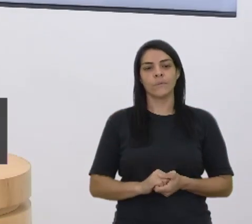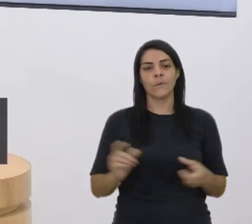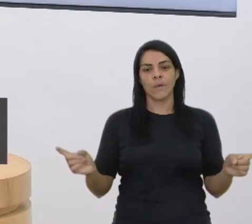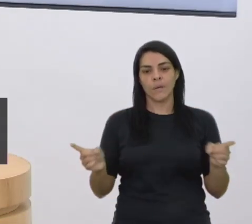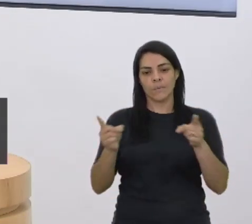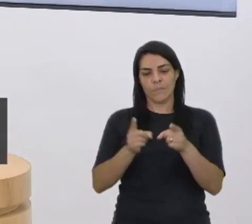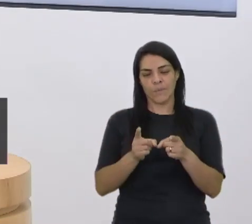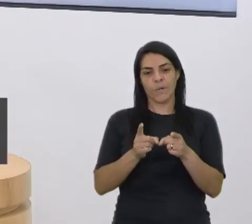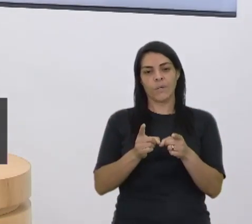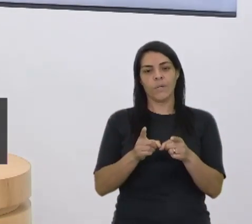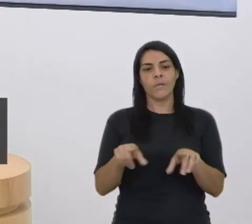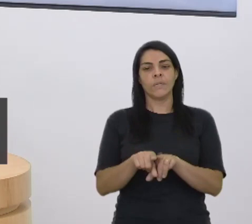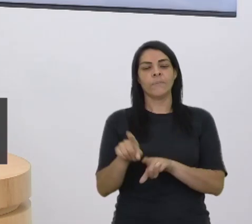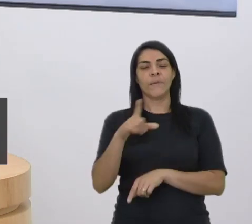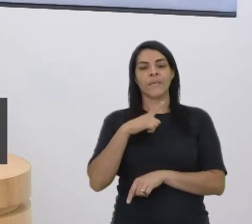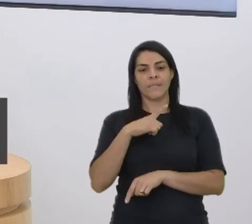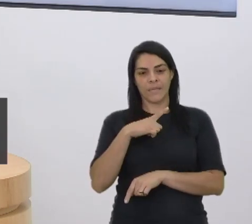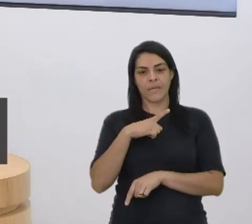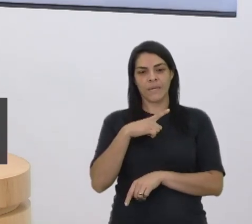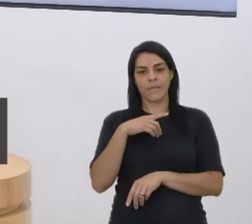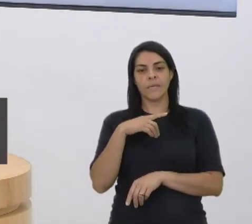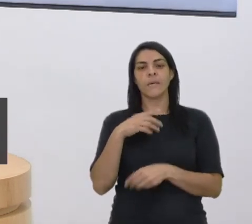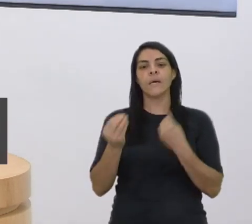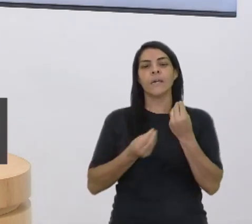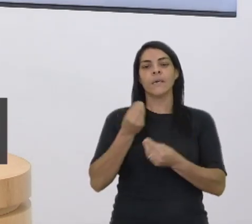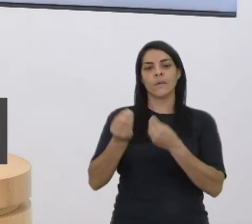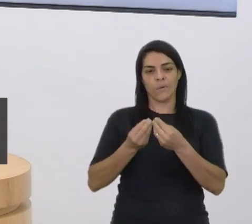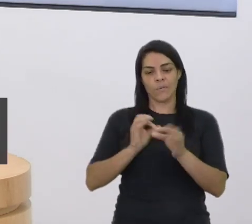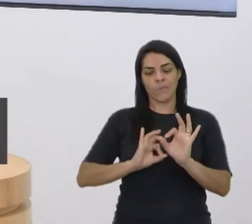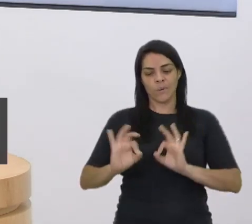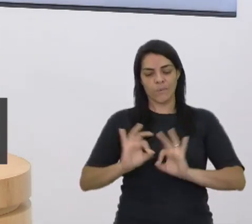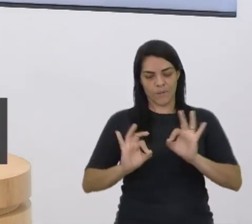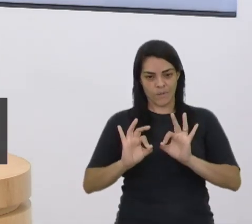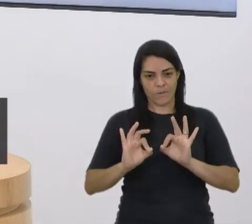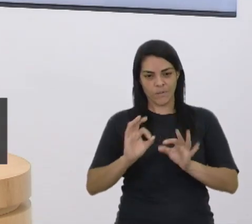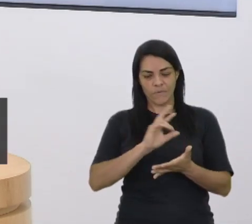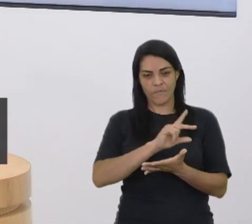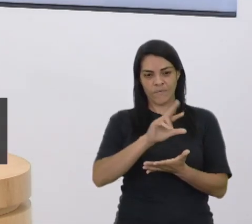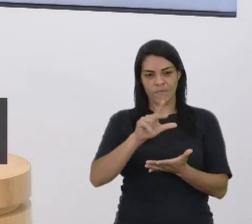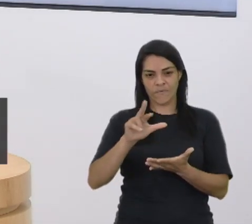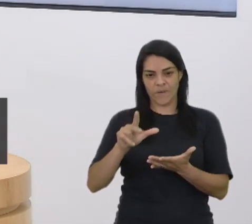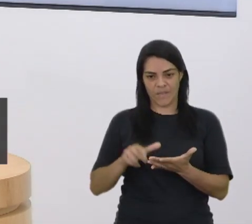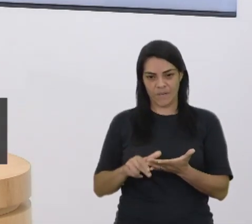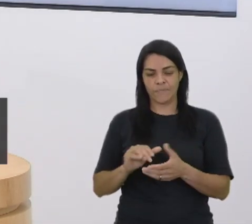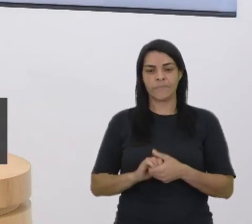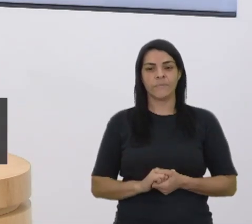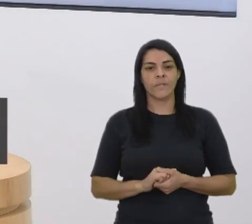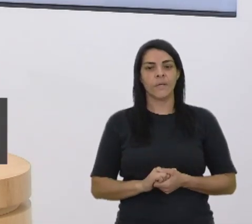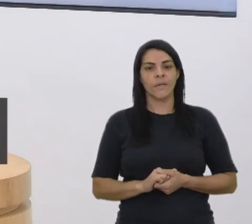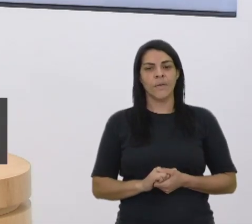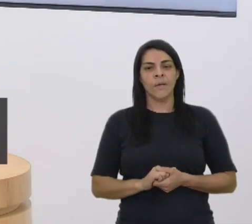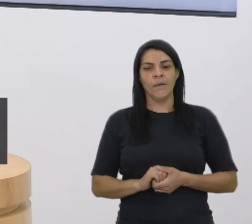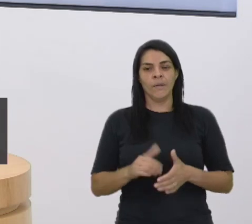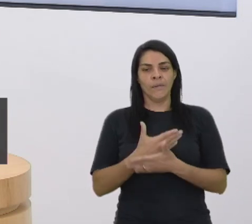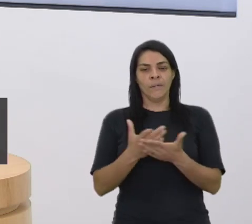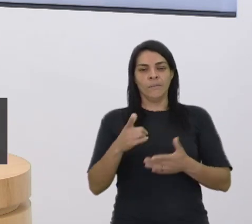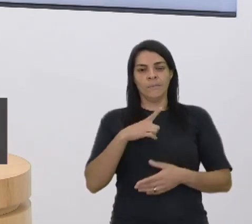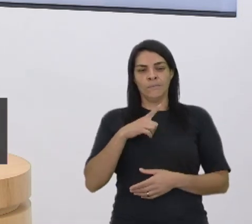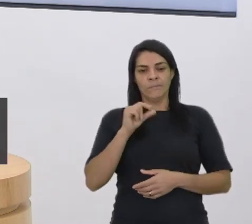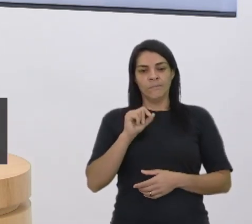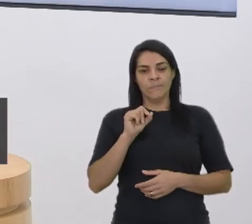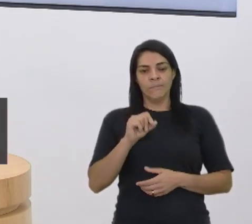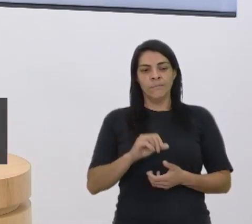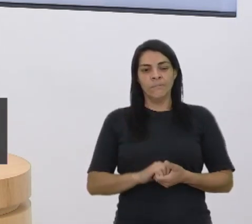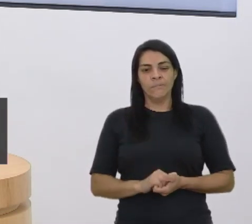menores e como é o funcionamento deles também, obviamente, é variável. E aí, a gente entendendo o que são